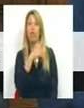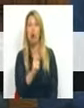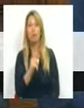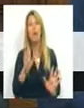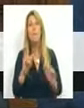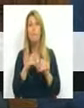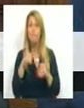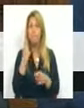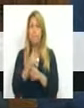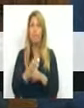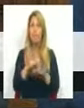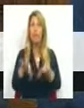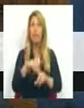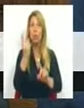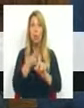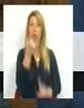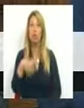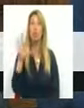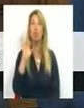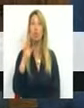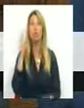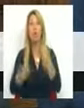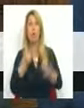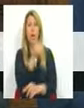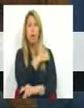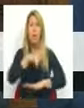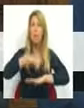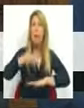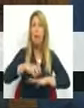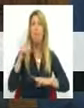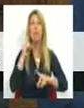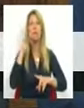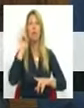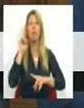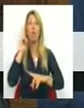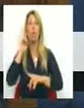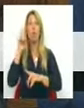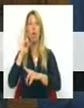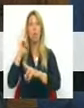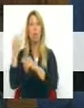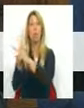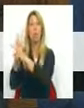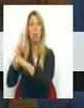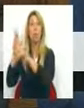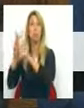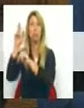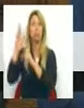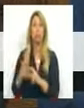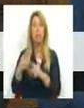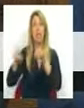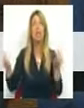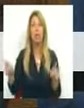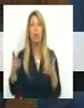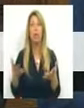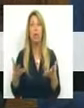mesmo ano, 2014, com a reavaliação de imóveis e com o maior número de imparidades, o banco ficou numa situação em que não podia pagar as contas. Ou seja, a nossa